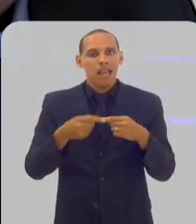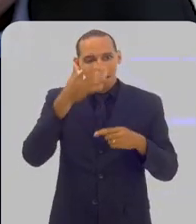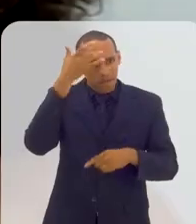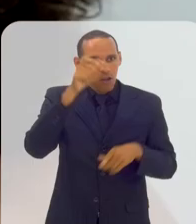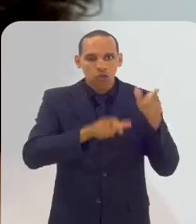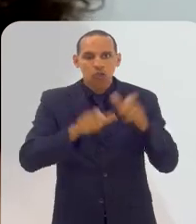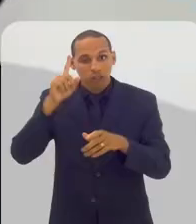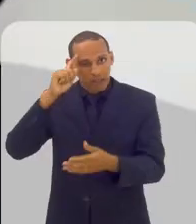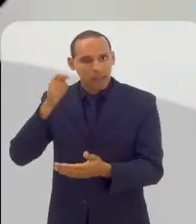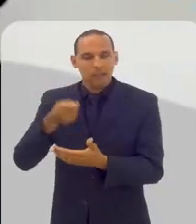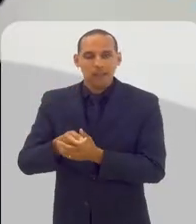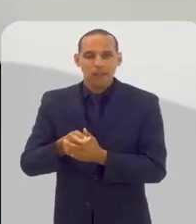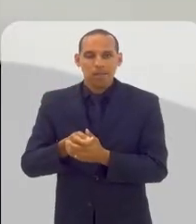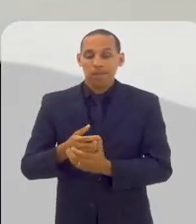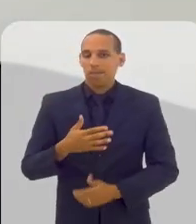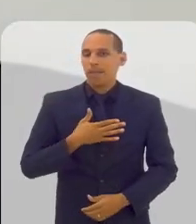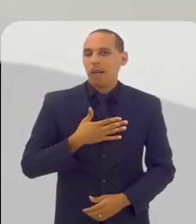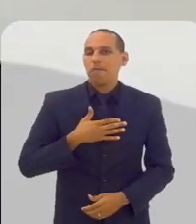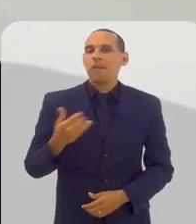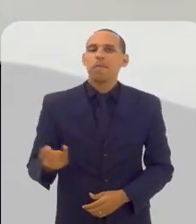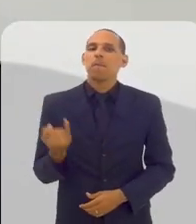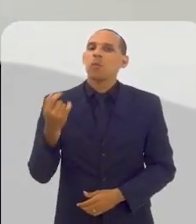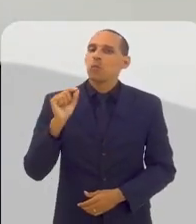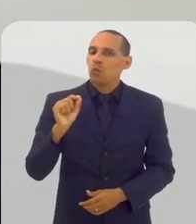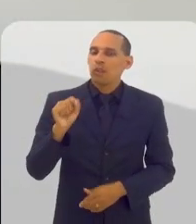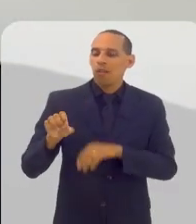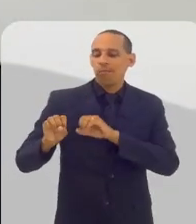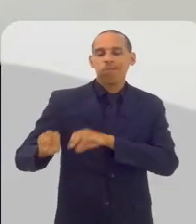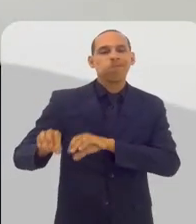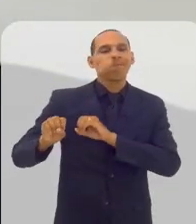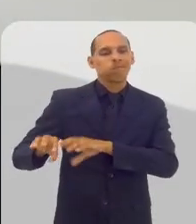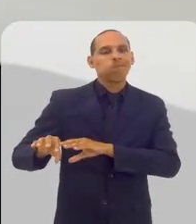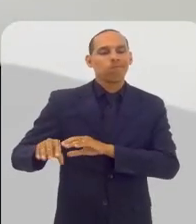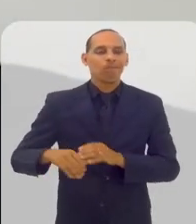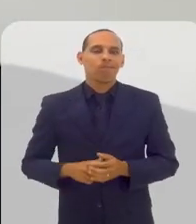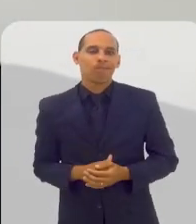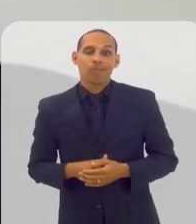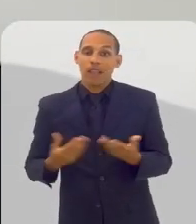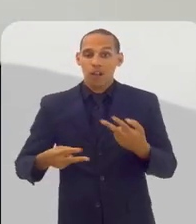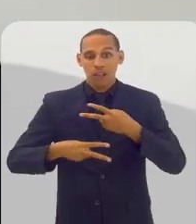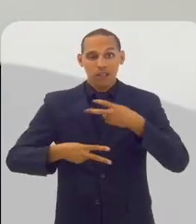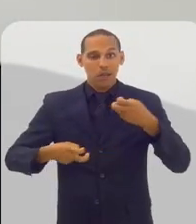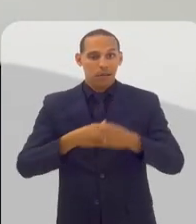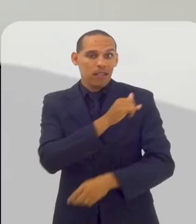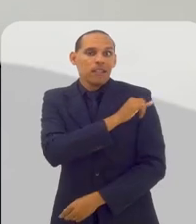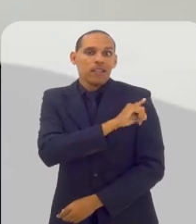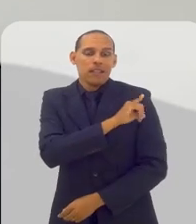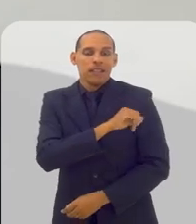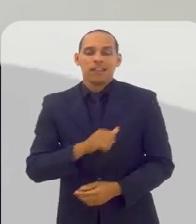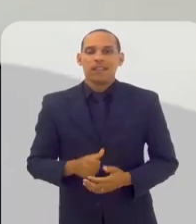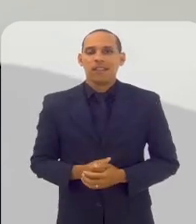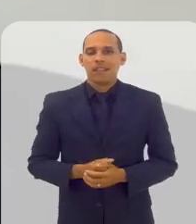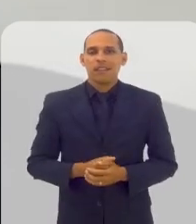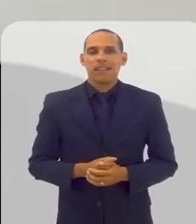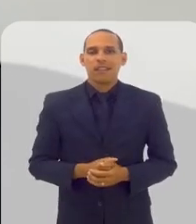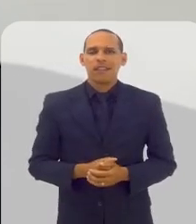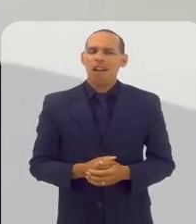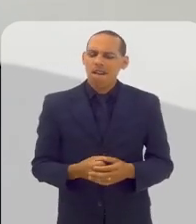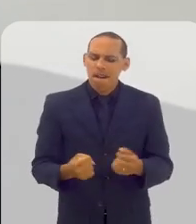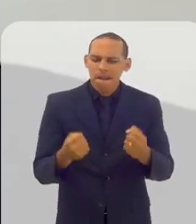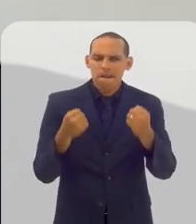de decisão olha é para mim tem uma coisa que é importantíssimo que a educação então o SEBRAE do Rio de Janeiro